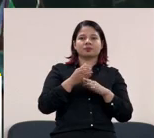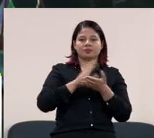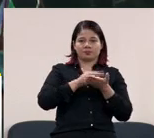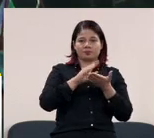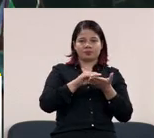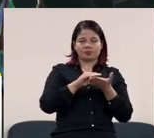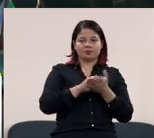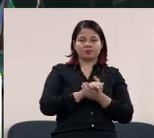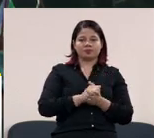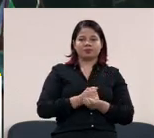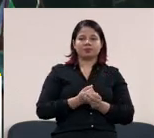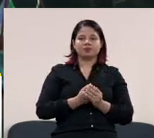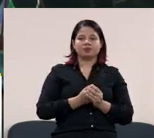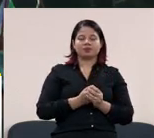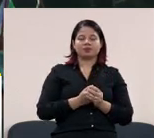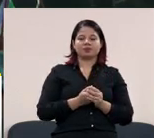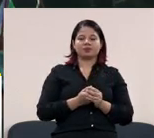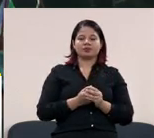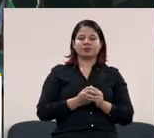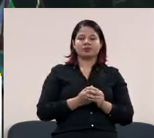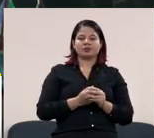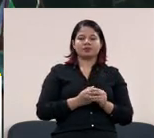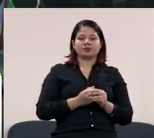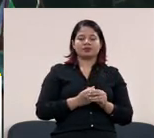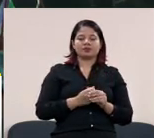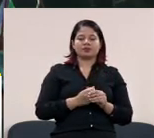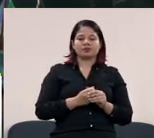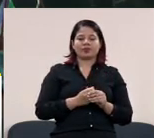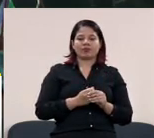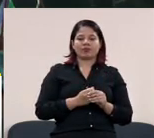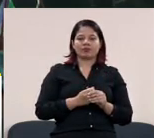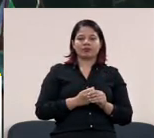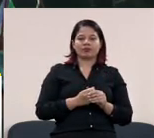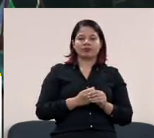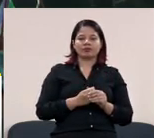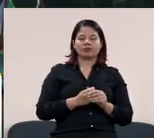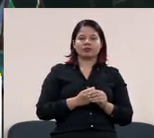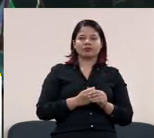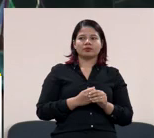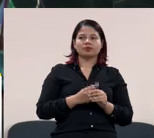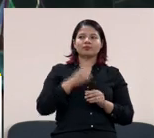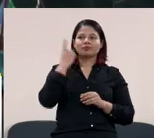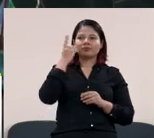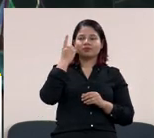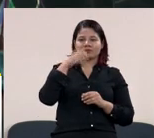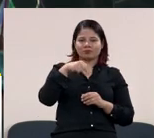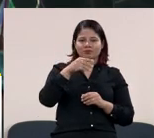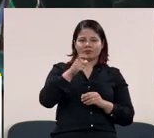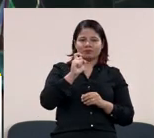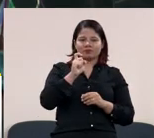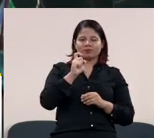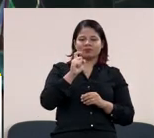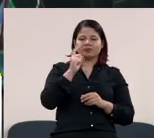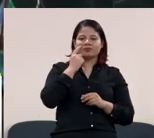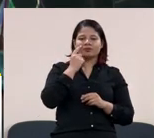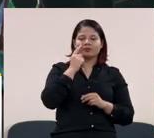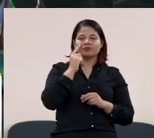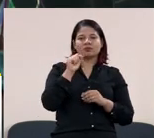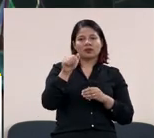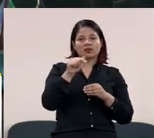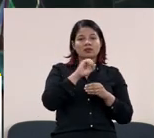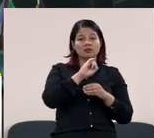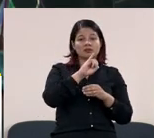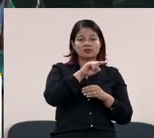Questão de ordem, senhor presidente. Questão de ordem para o deputado Max TABB. Solicito que Vossa Excelência ponha em